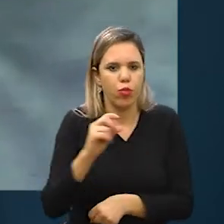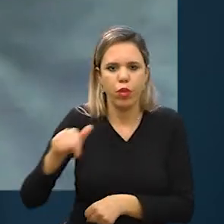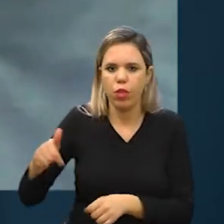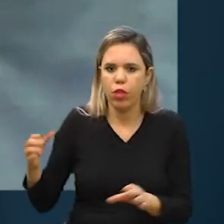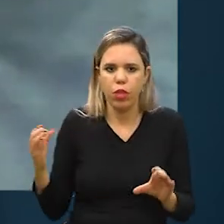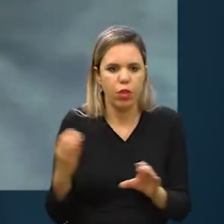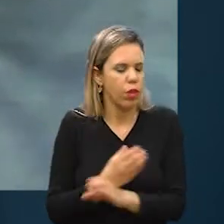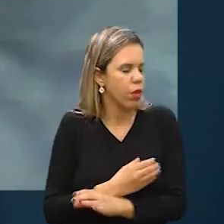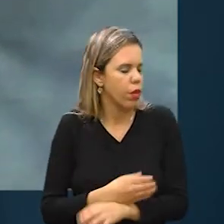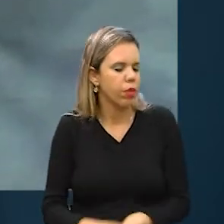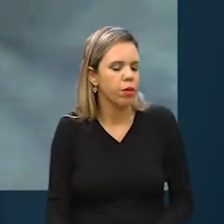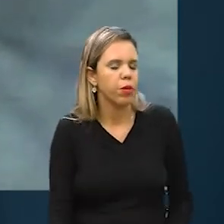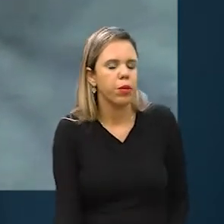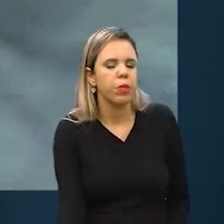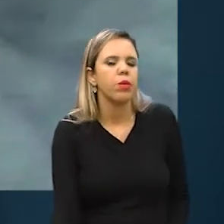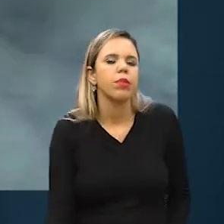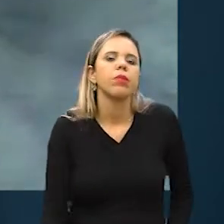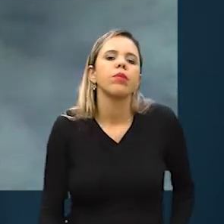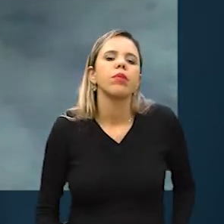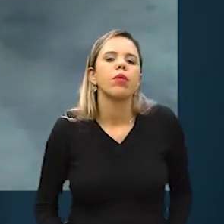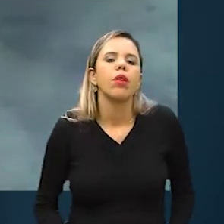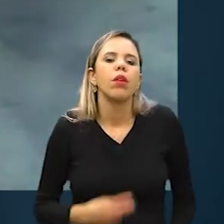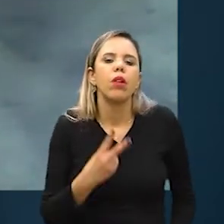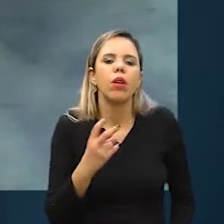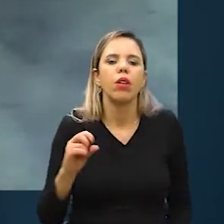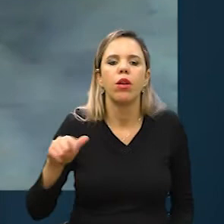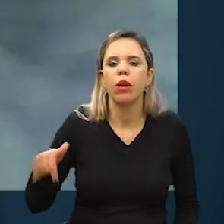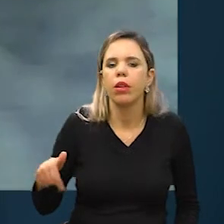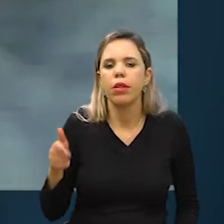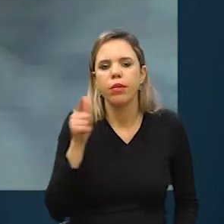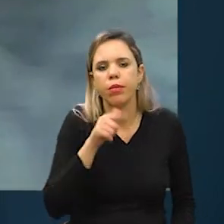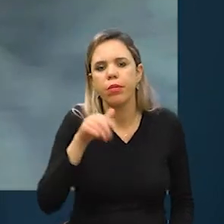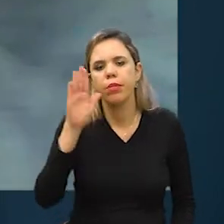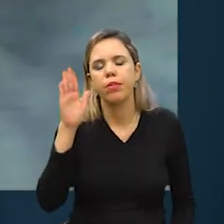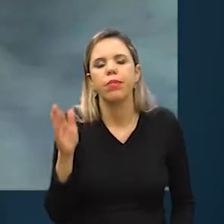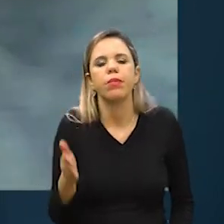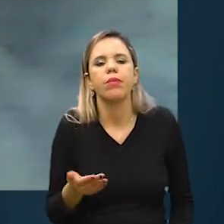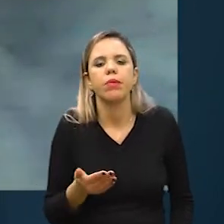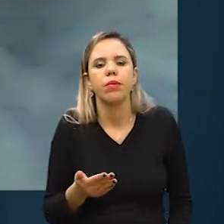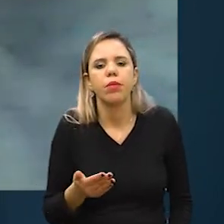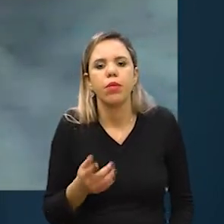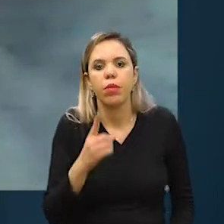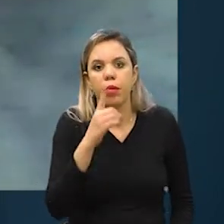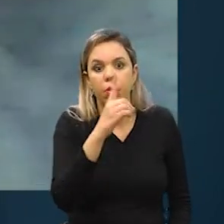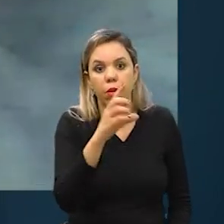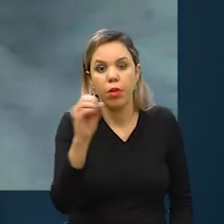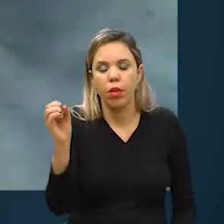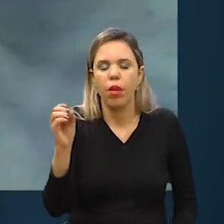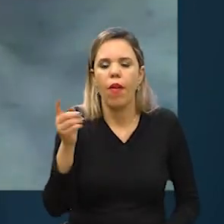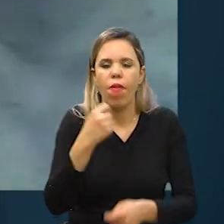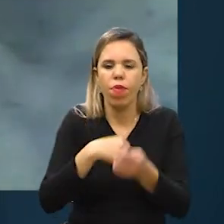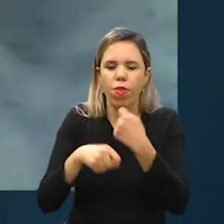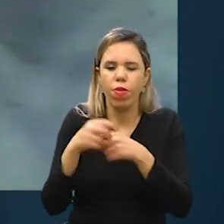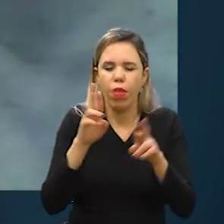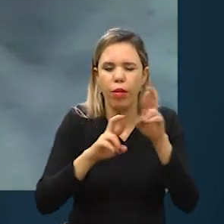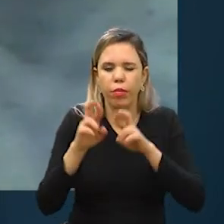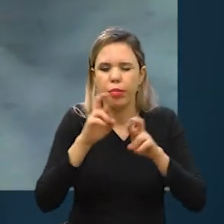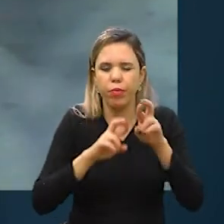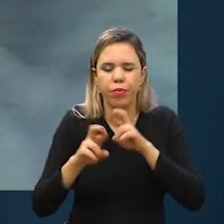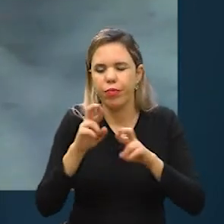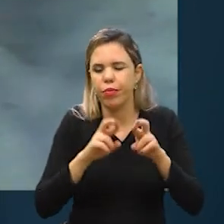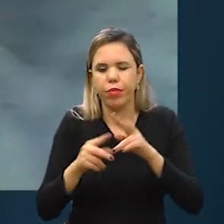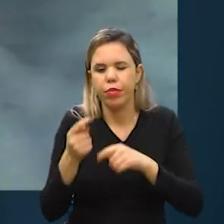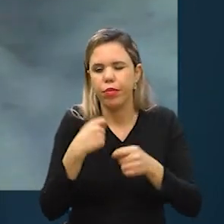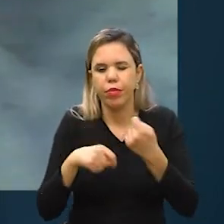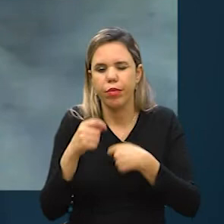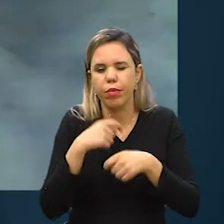2017 inteirinho. Nesse ano 2017, eu busquei mais de 100 negócios, analisei mais de